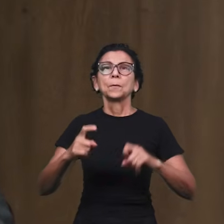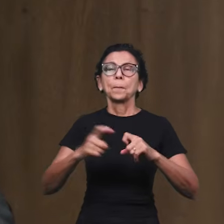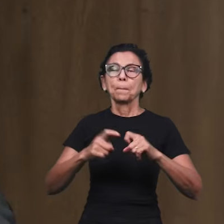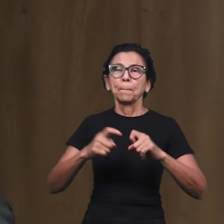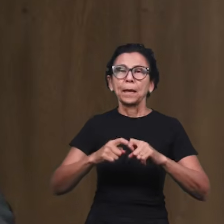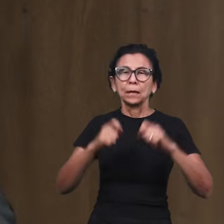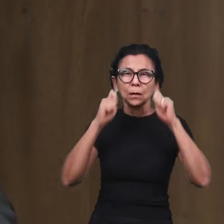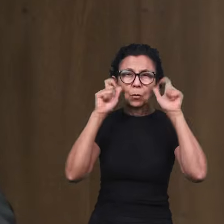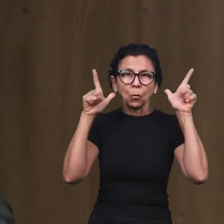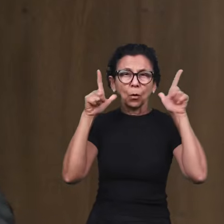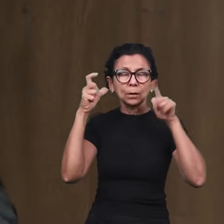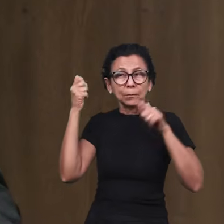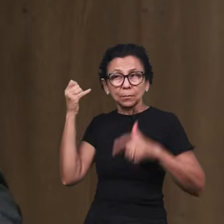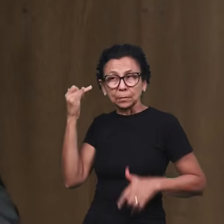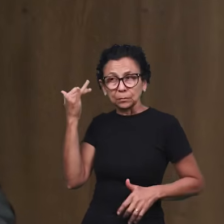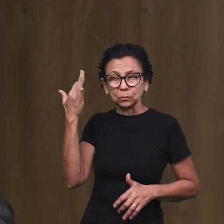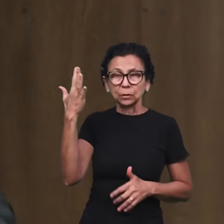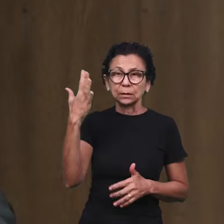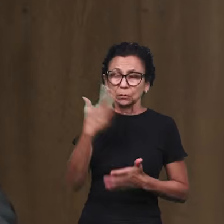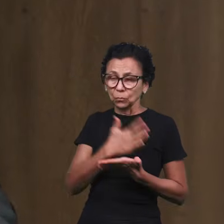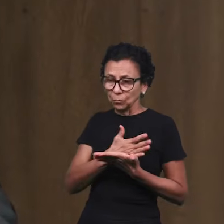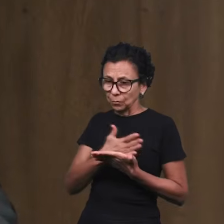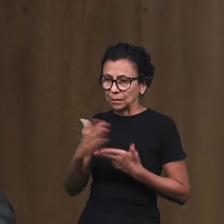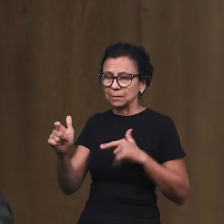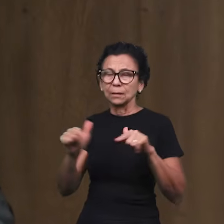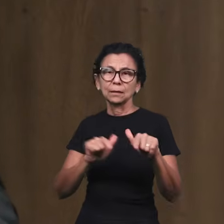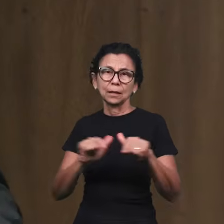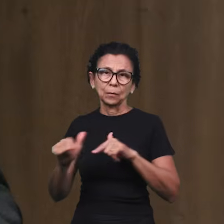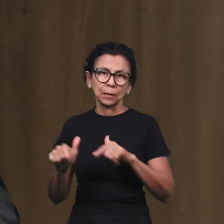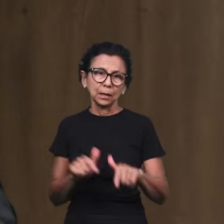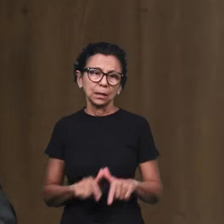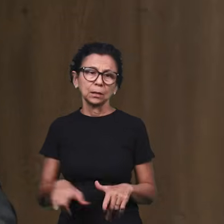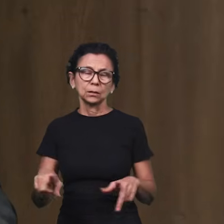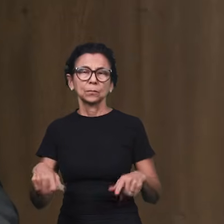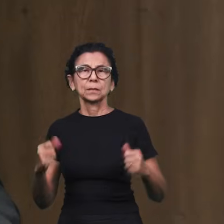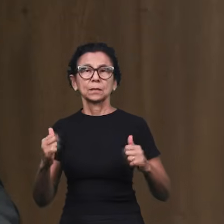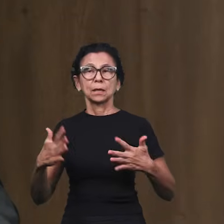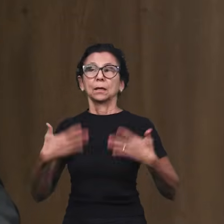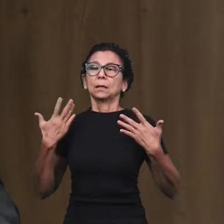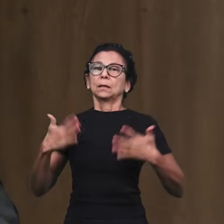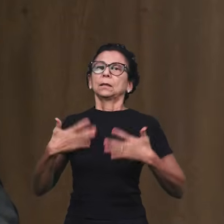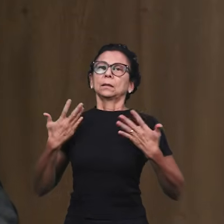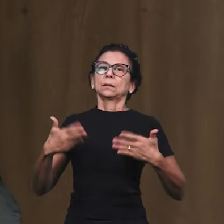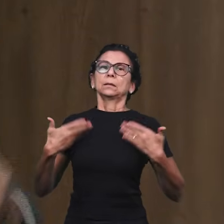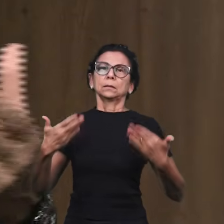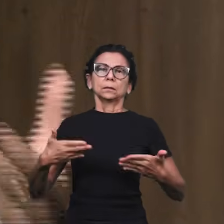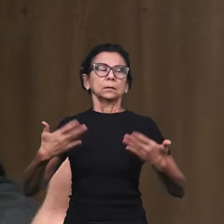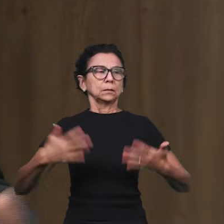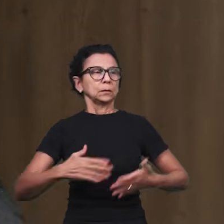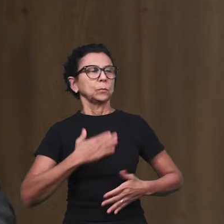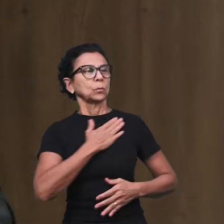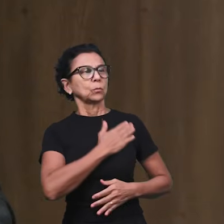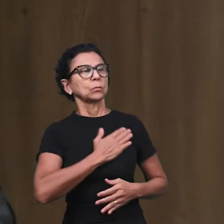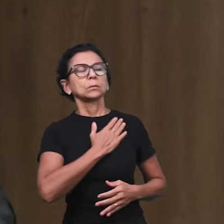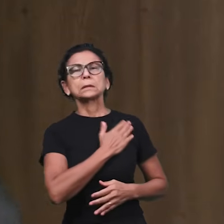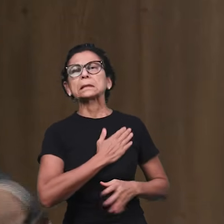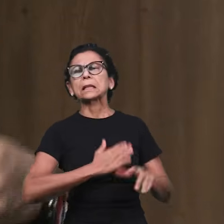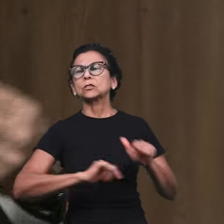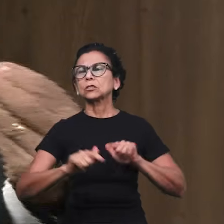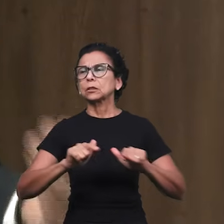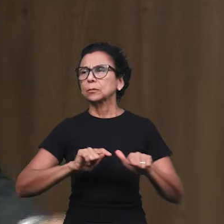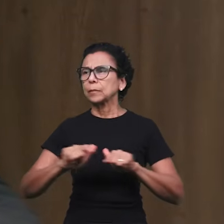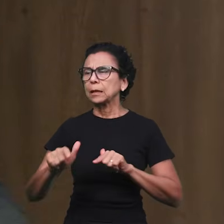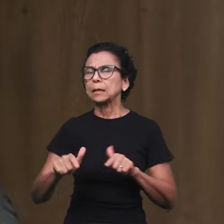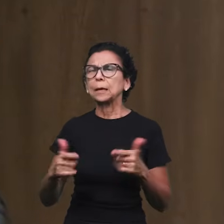cedo e começa cedo. Então, você tem que ter disposição, você tem que gostar de trabalhar, você tem